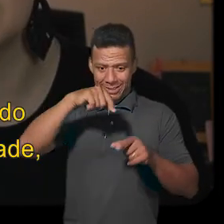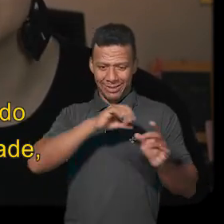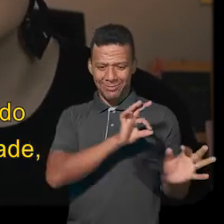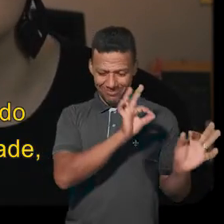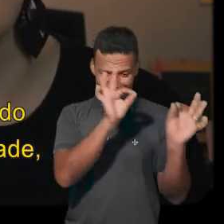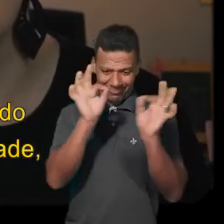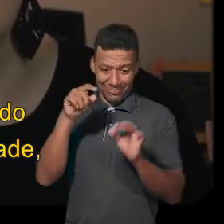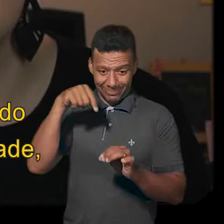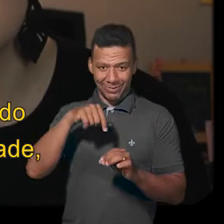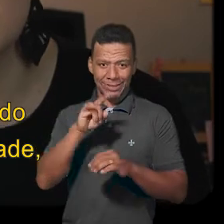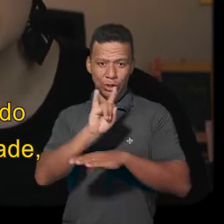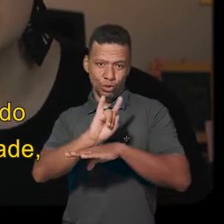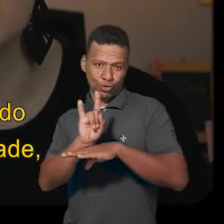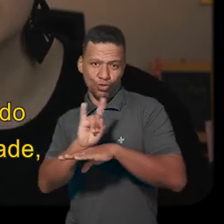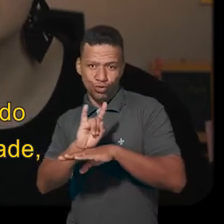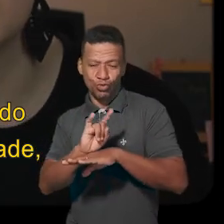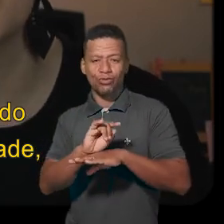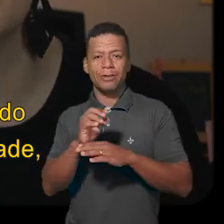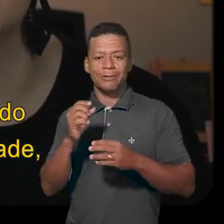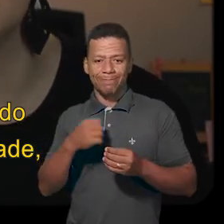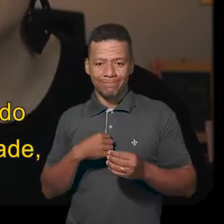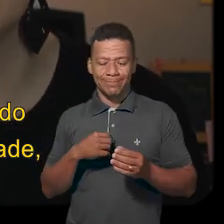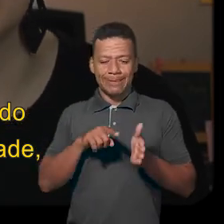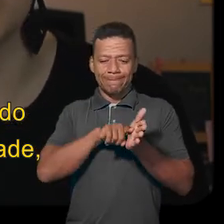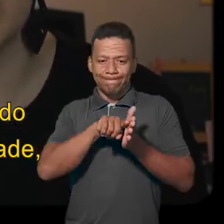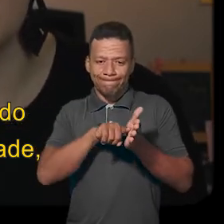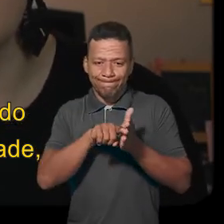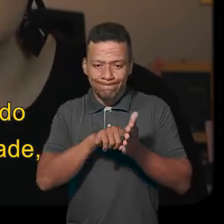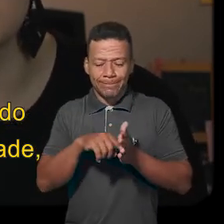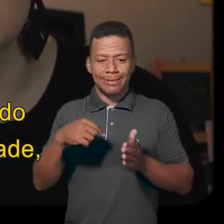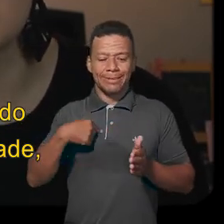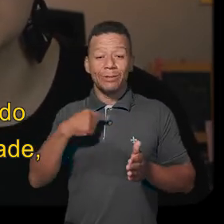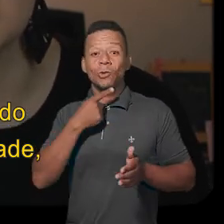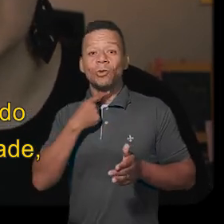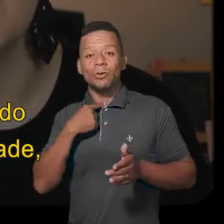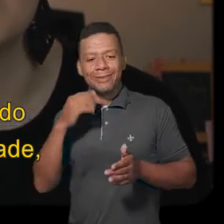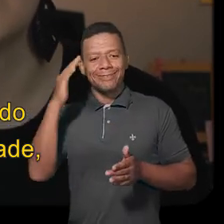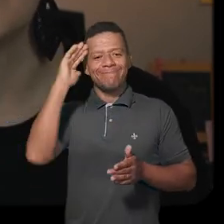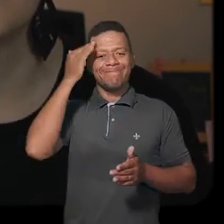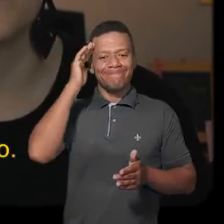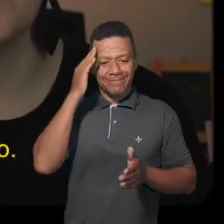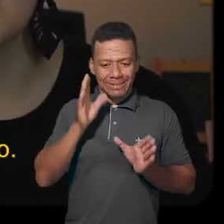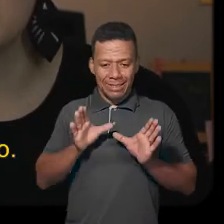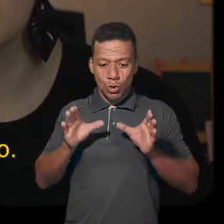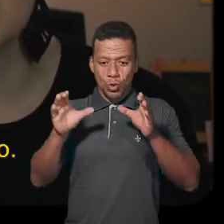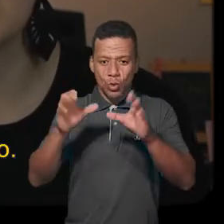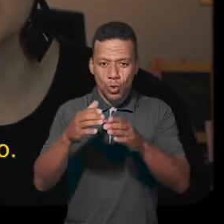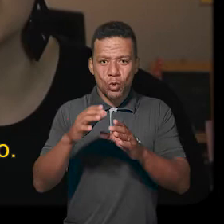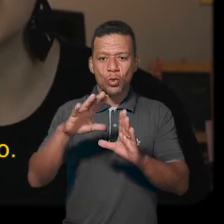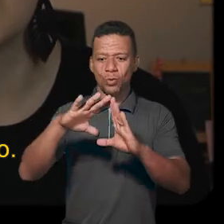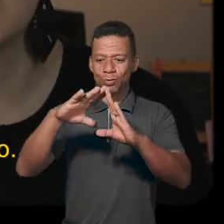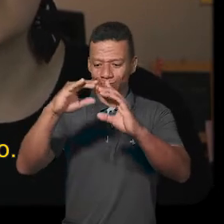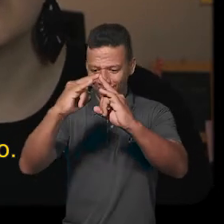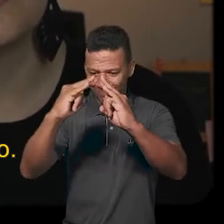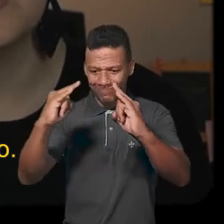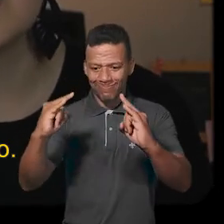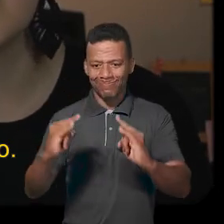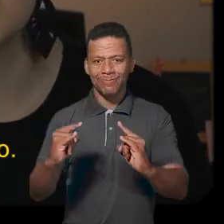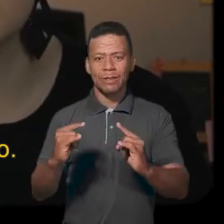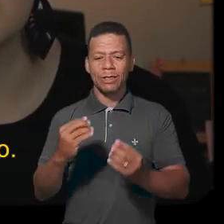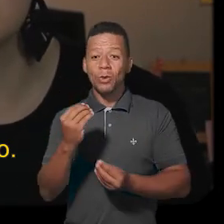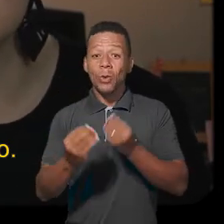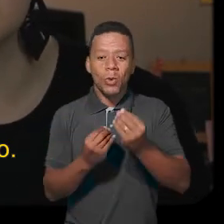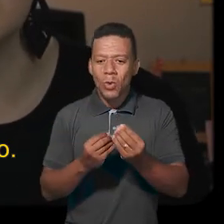uma pesquisa e do desejo de compreender o coletivo circense da cidade, como ele se autogestiona e como